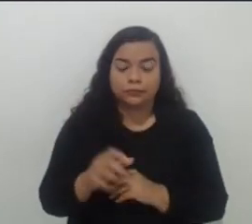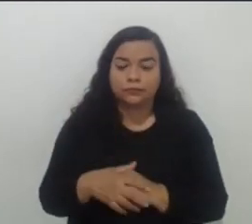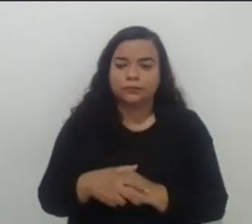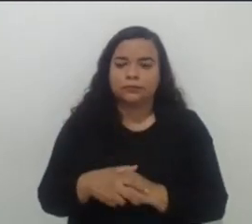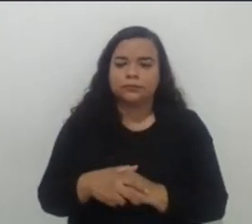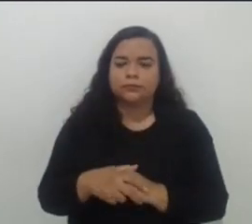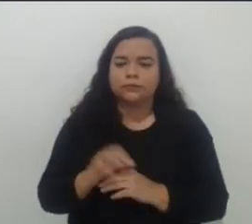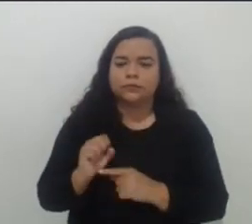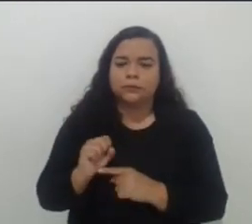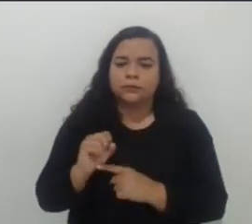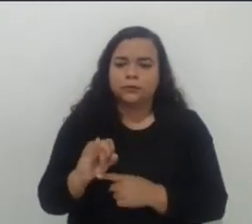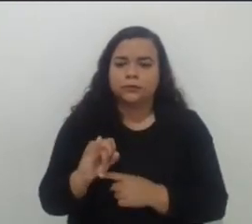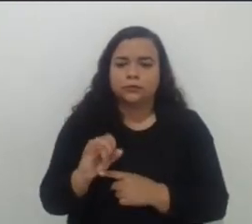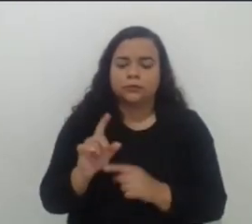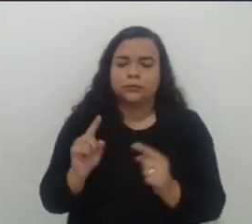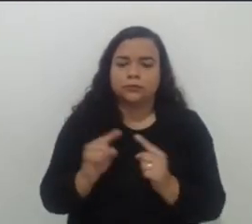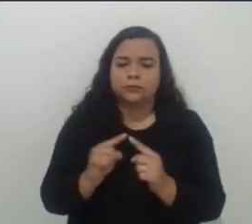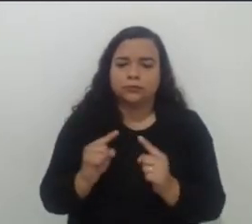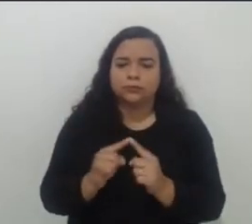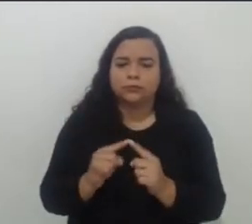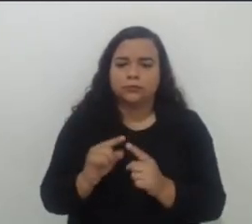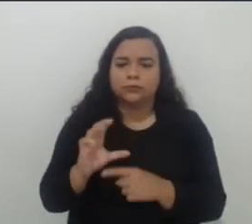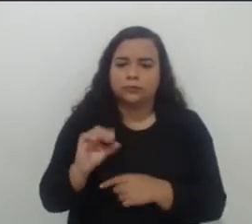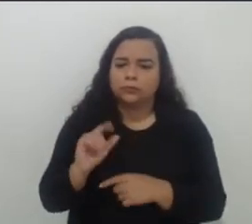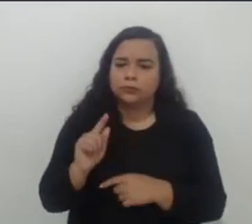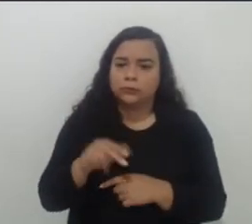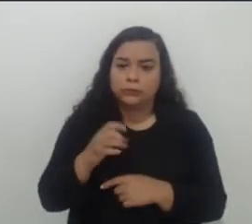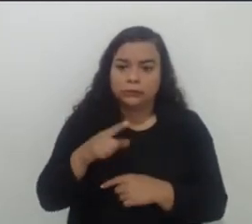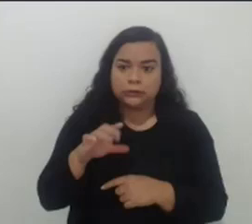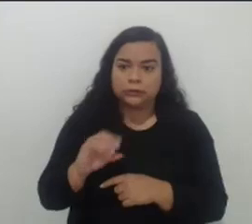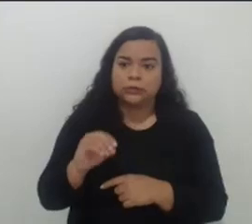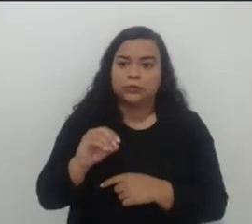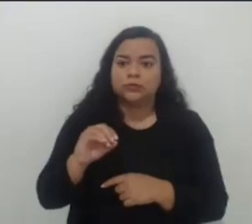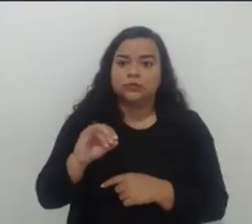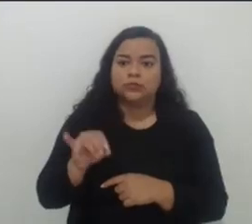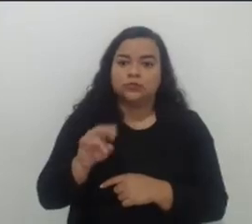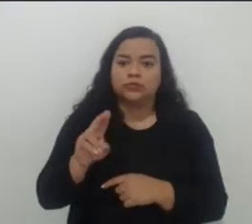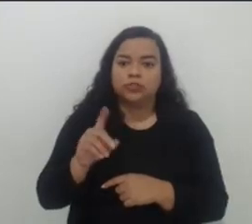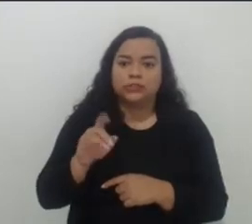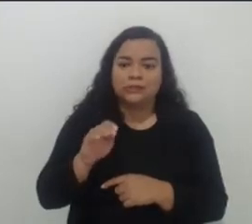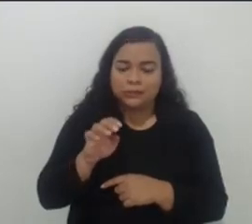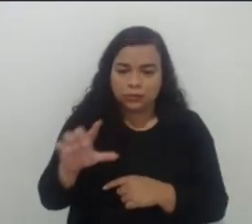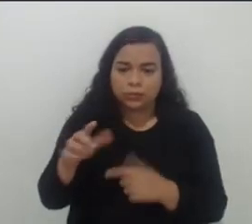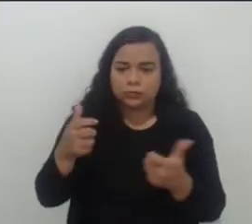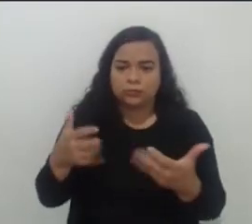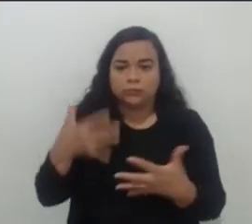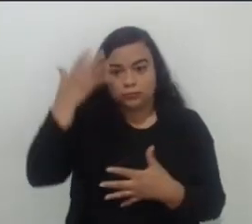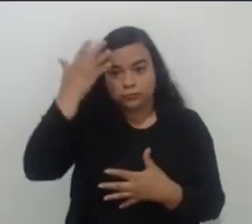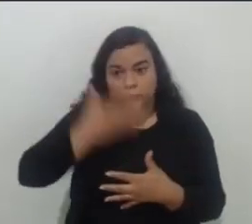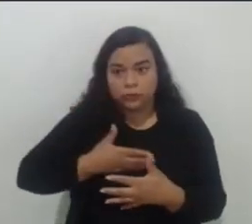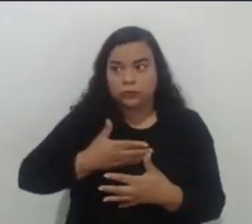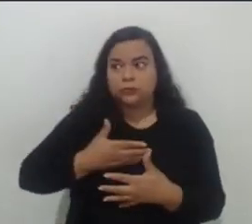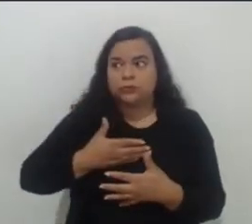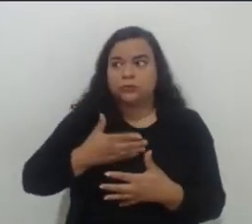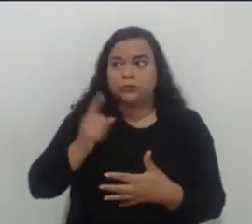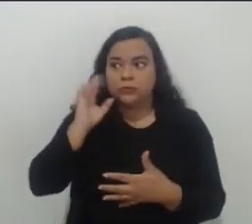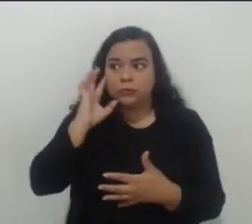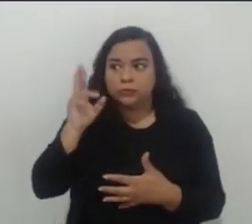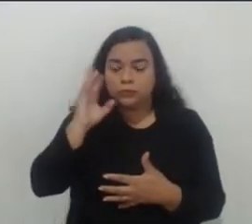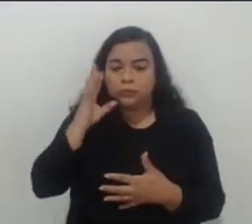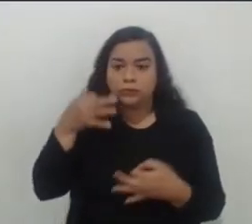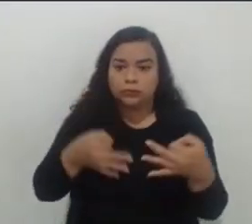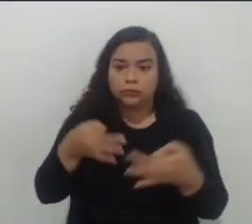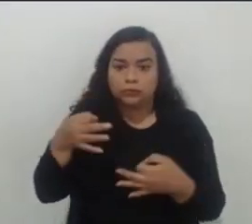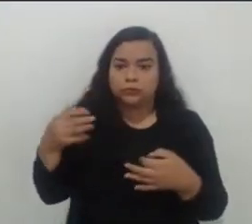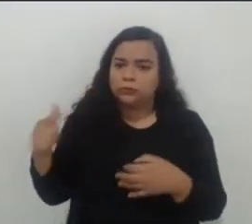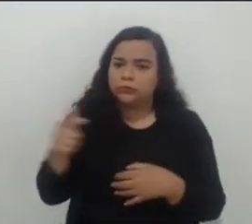foi objeto de cognição judicial mediante prova no curso do raciocínio do juiz, não cabe ação rescisória.